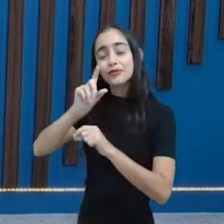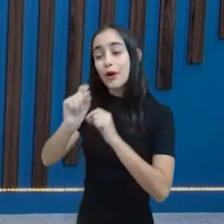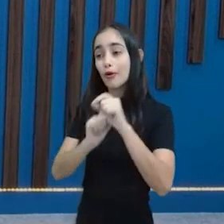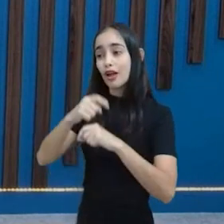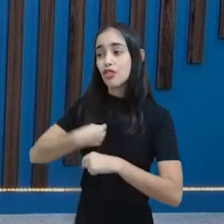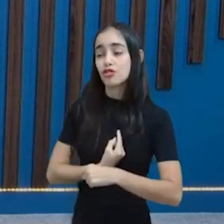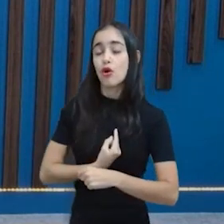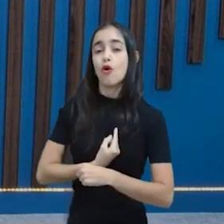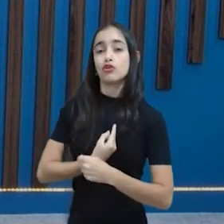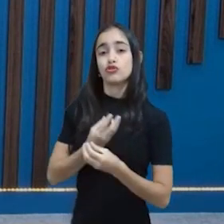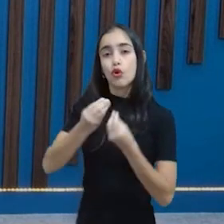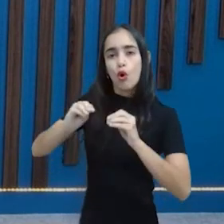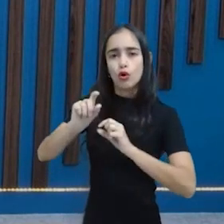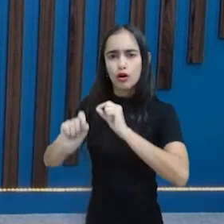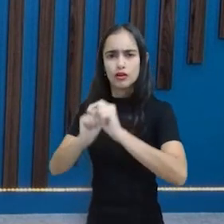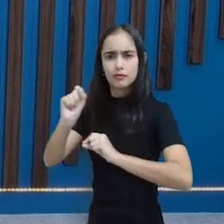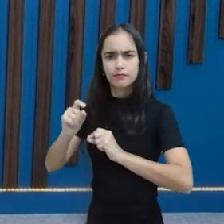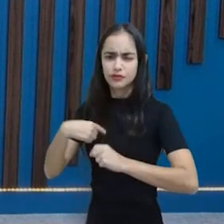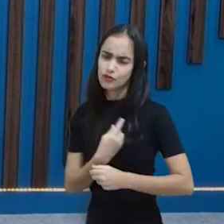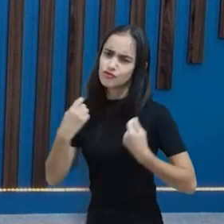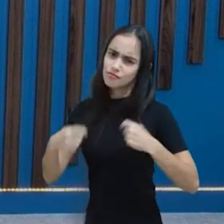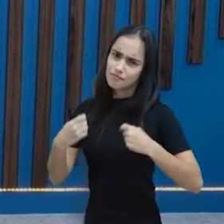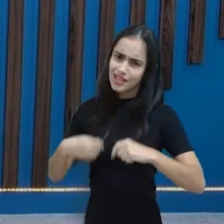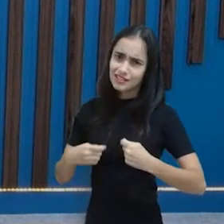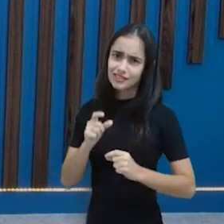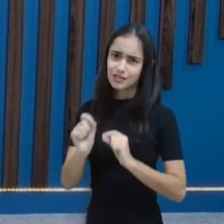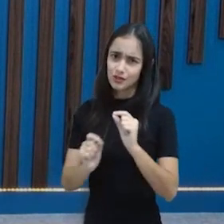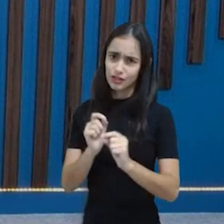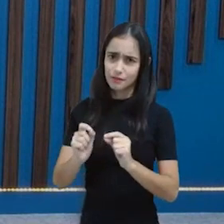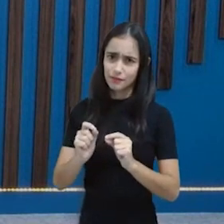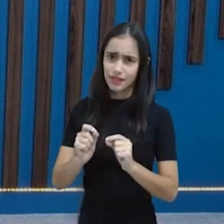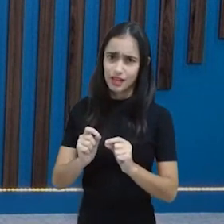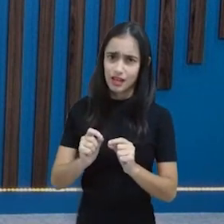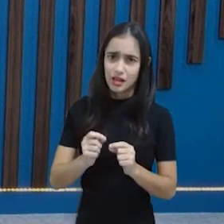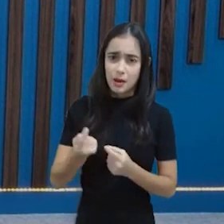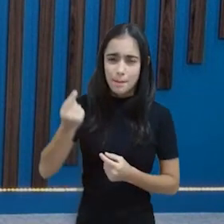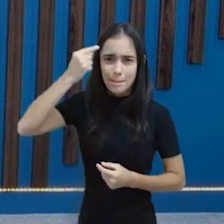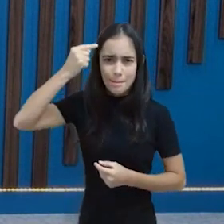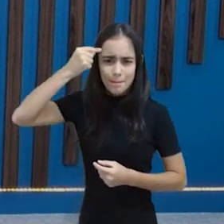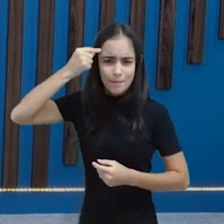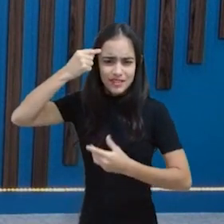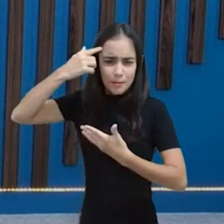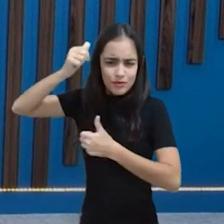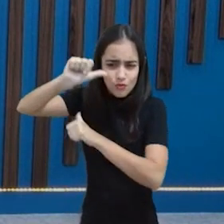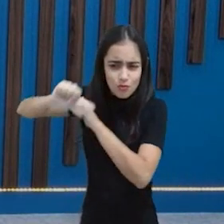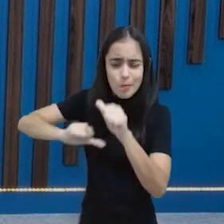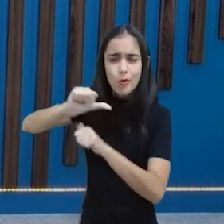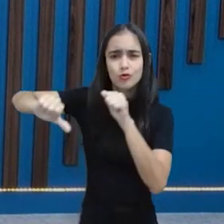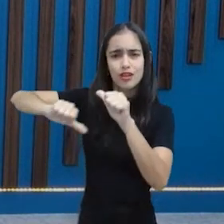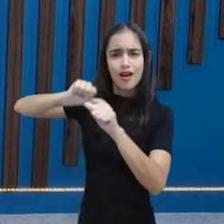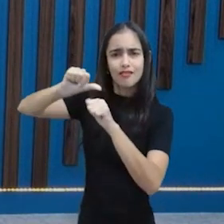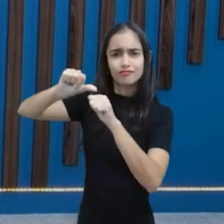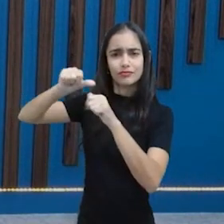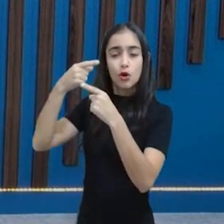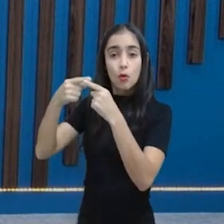é relevante a gente colocar aqui que precisamos descolonizar o nosso pensamento, né? Porque muito do que